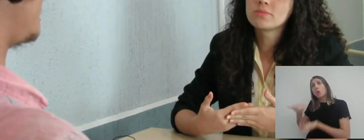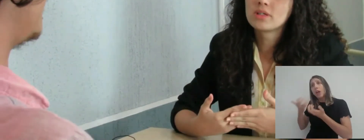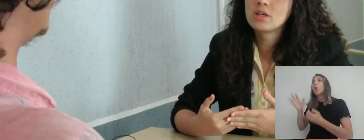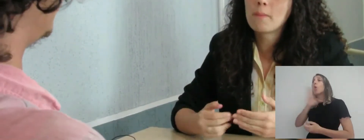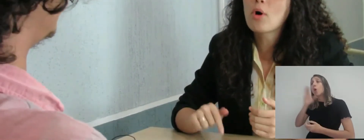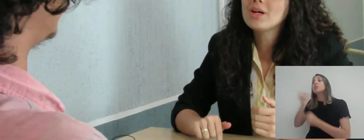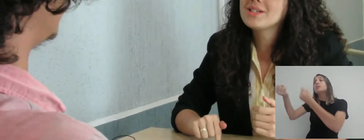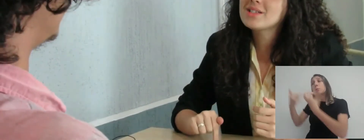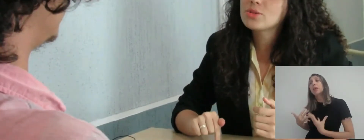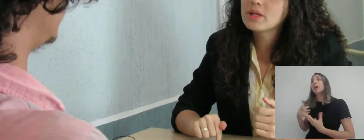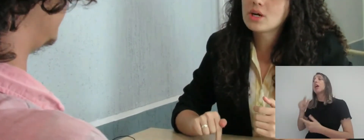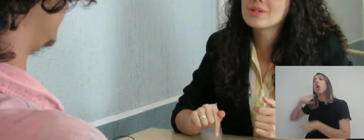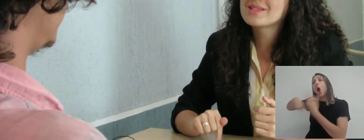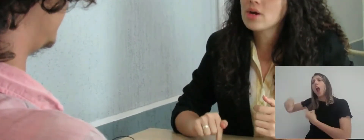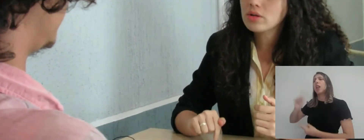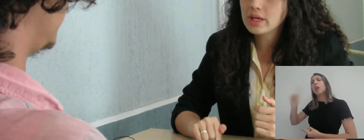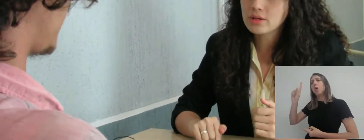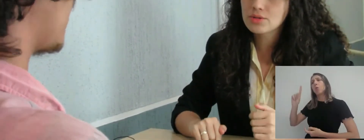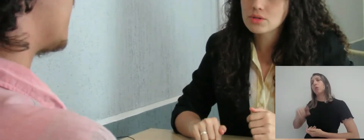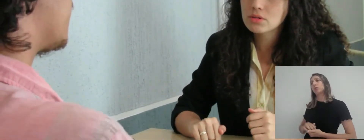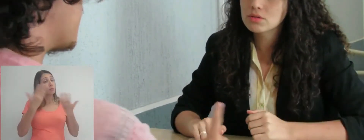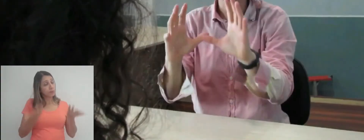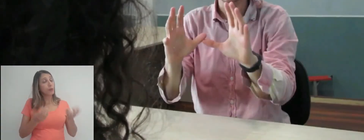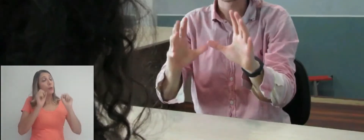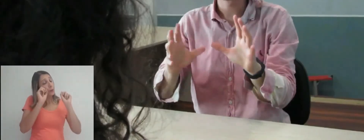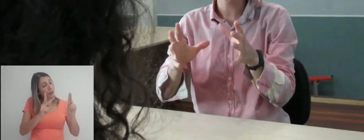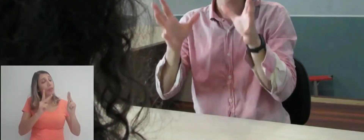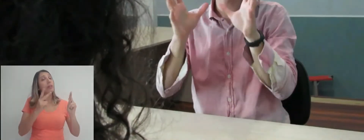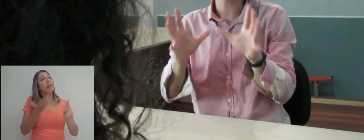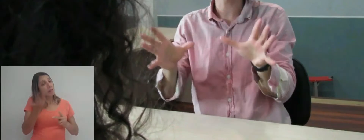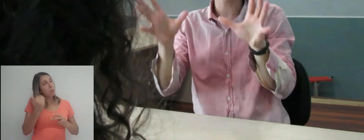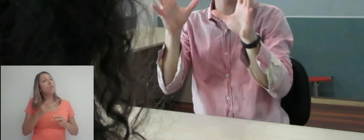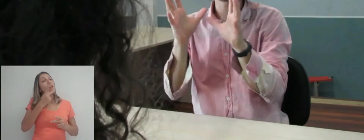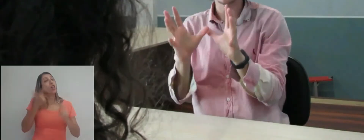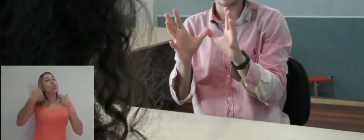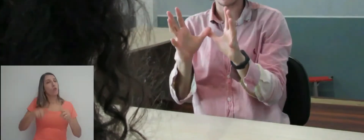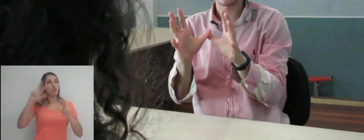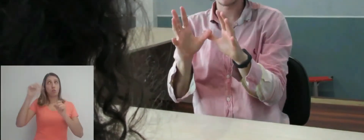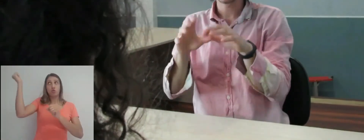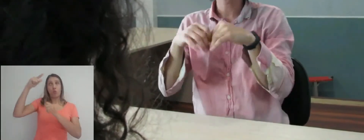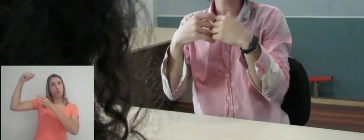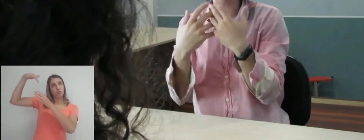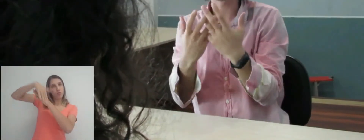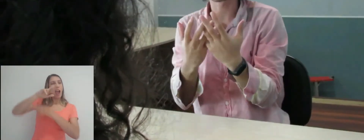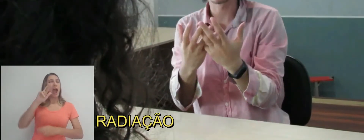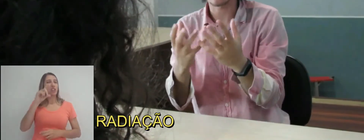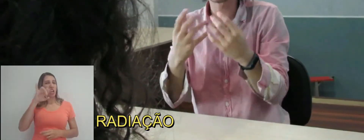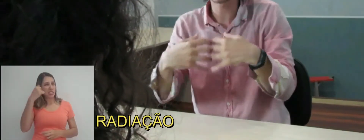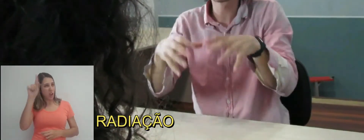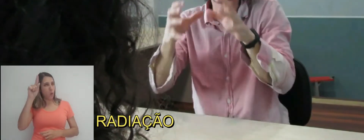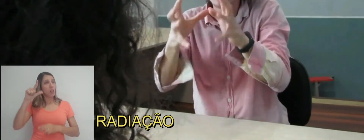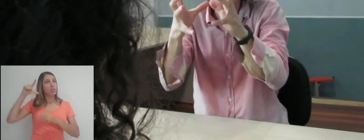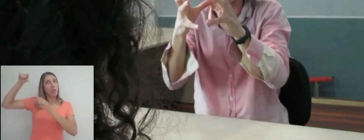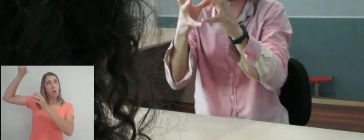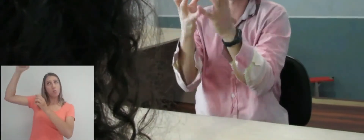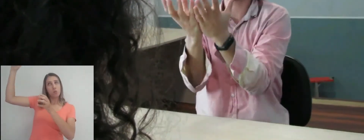mim dá na mesma. Pode ir se explicando e sem rodeios. Pois bem, vamos voltar à radiação solar. Qualquer radiação, ao